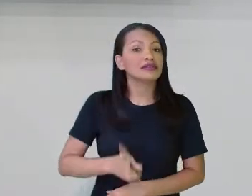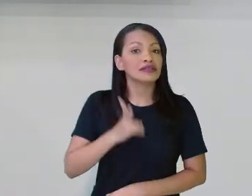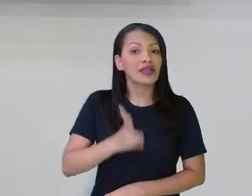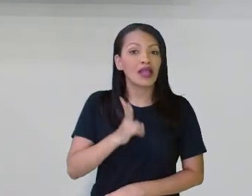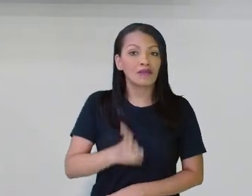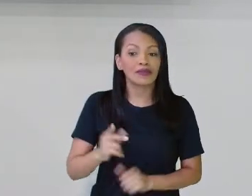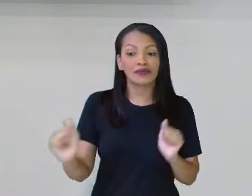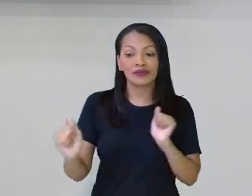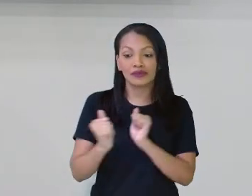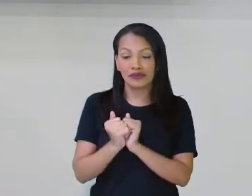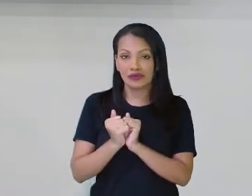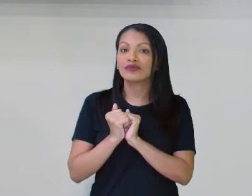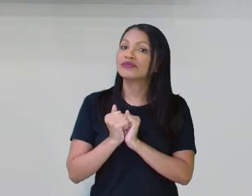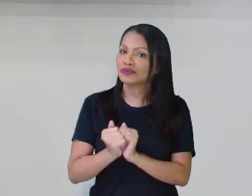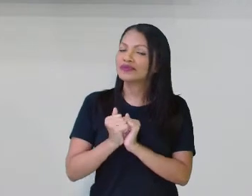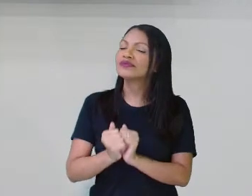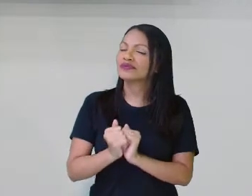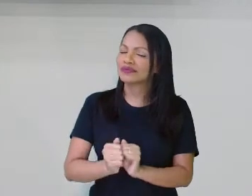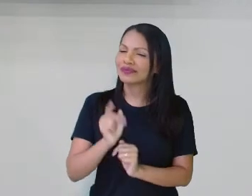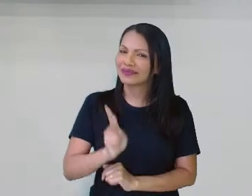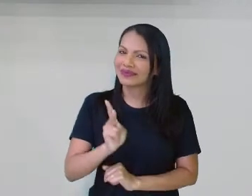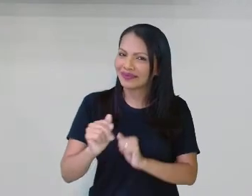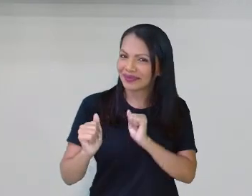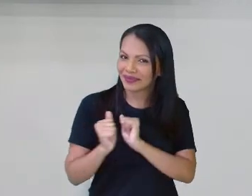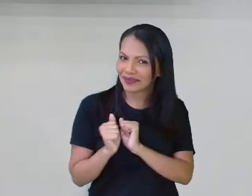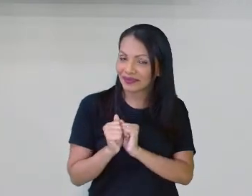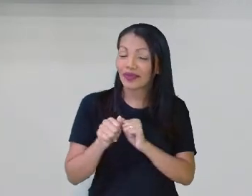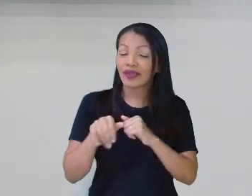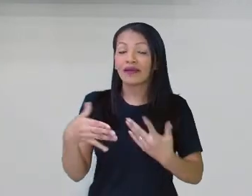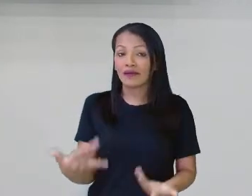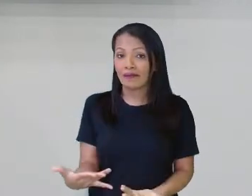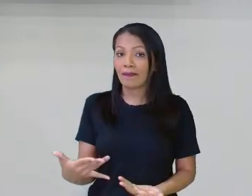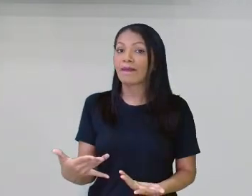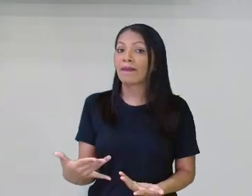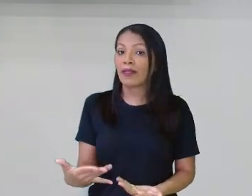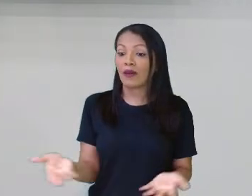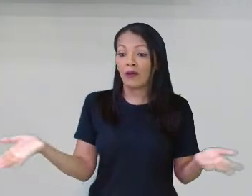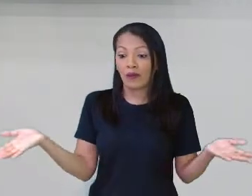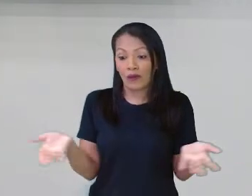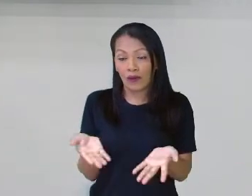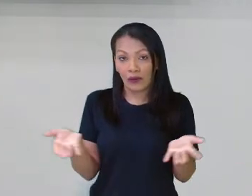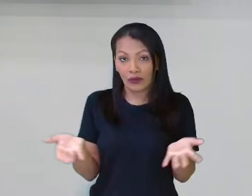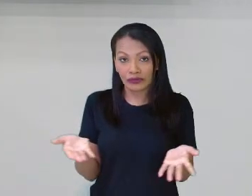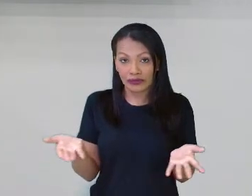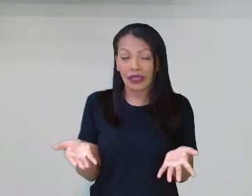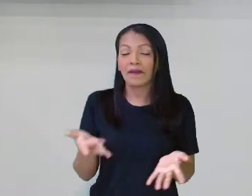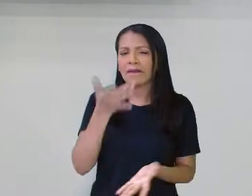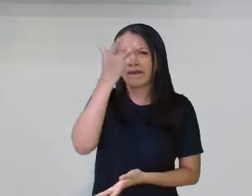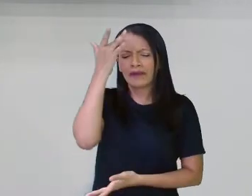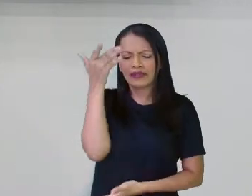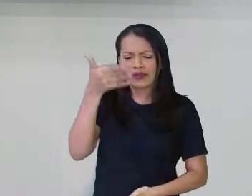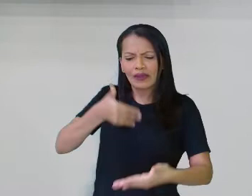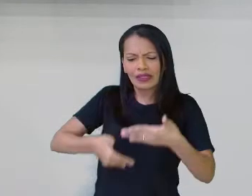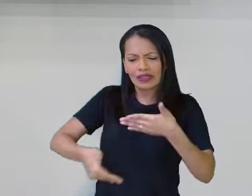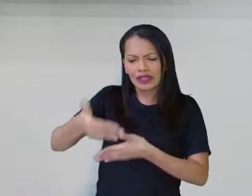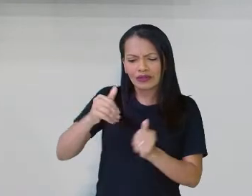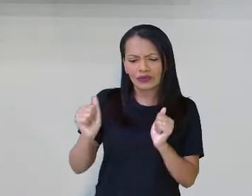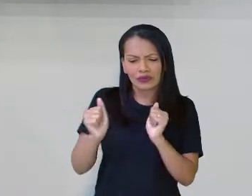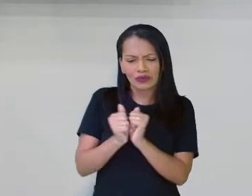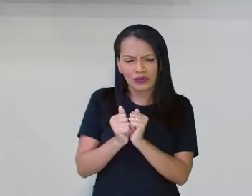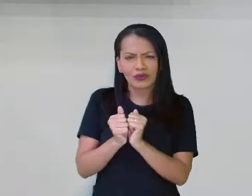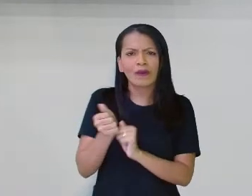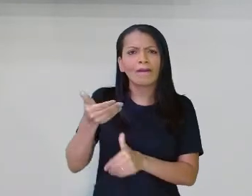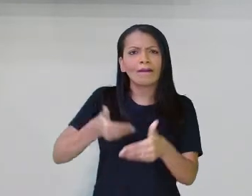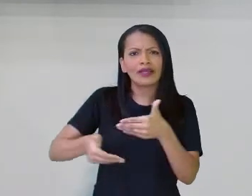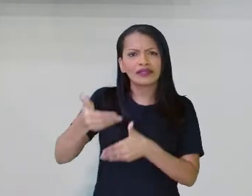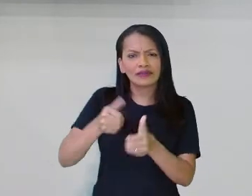conosco, a gente está sempre muito bem acompanhado. E como não poderia deixar de ser, para participar aí do chat, quem está